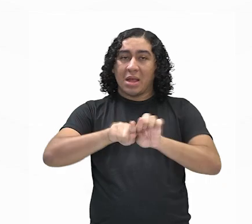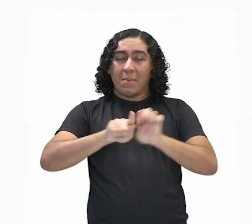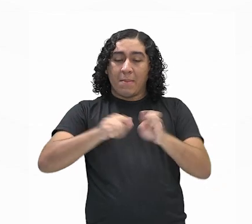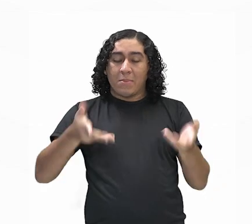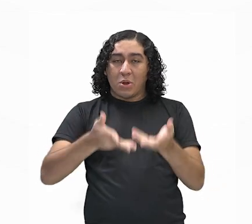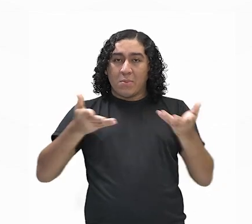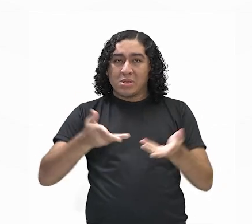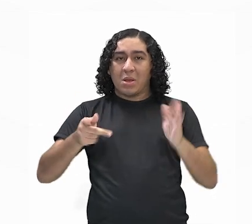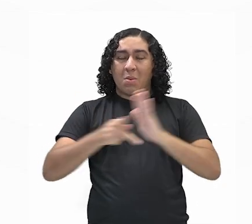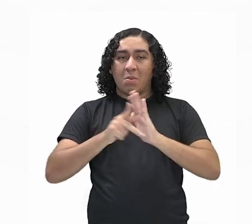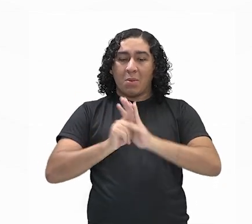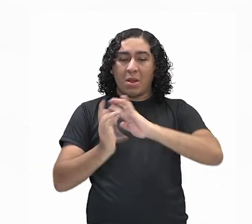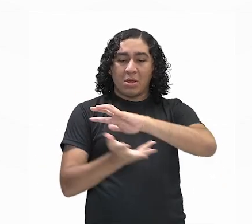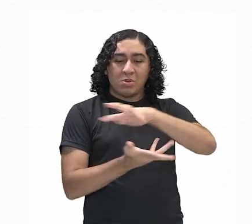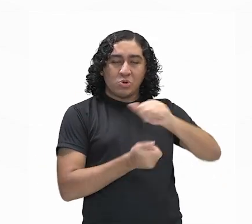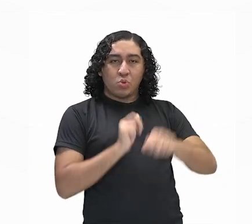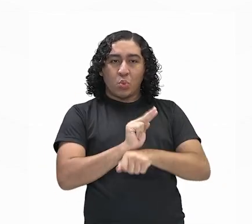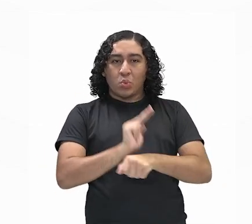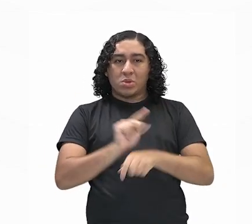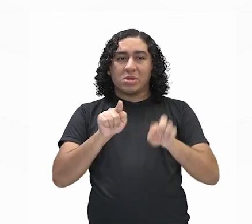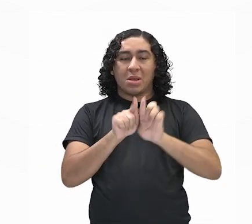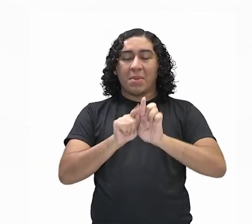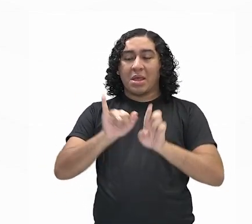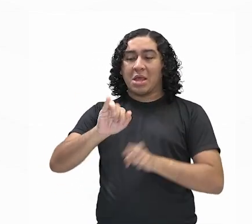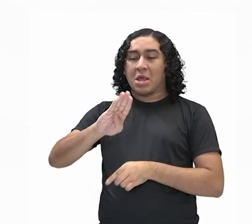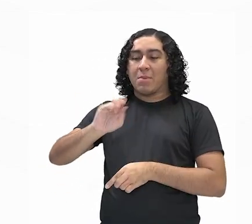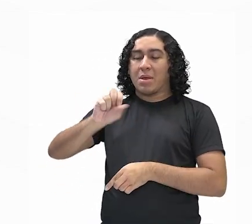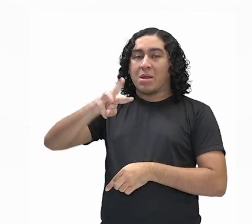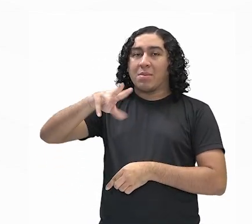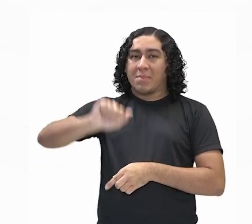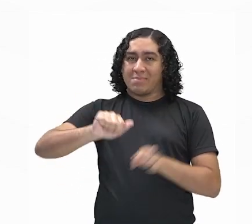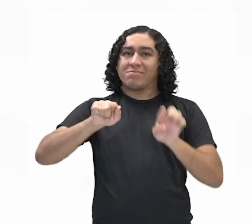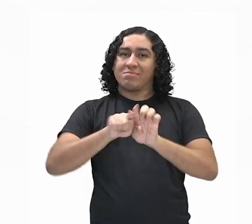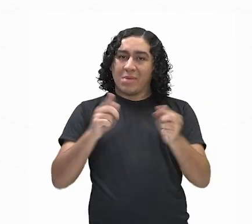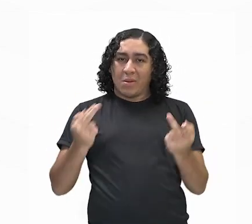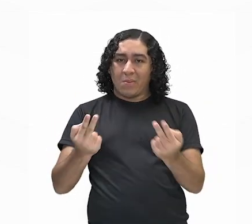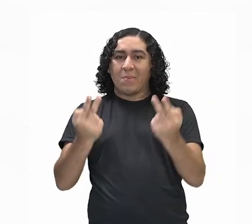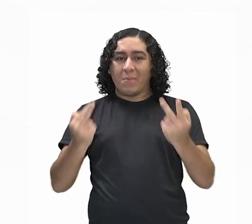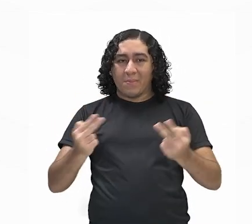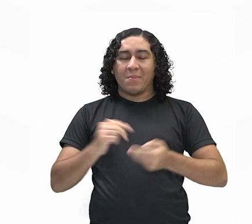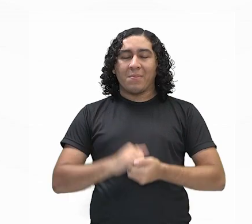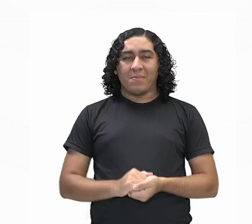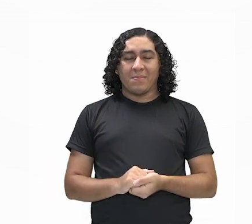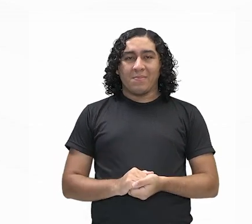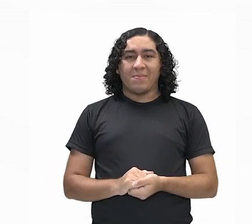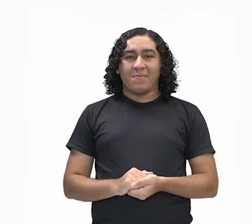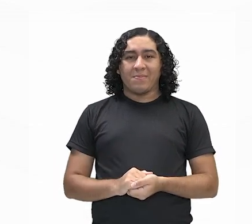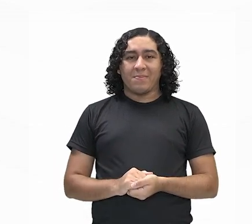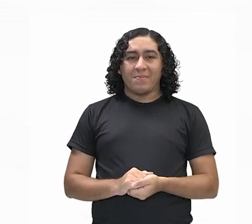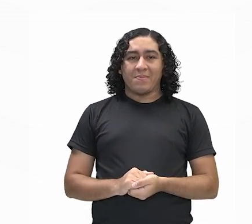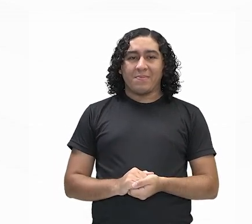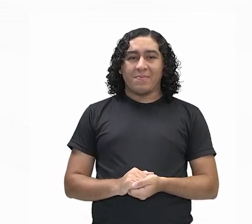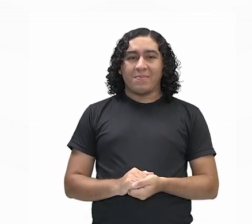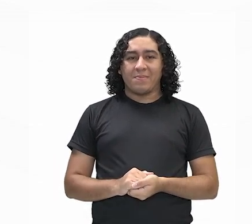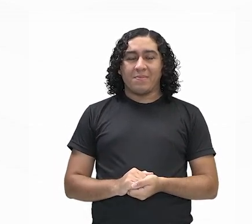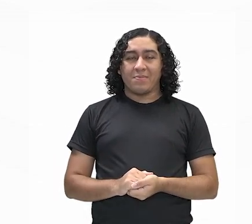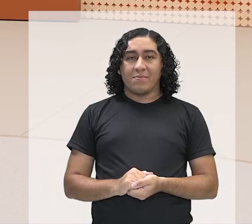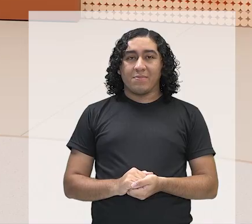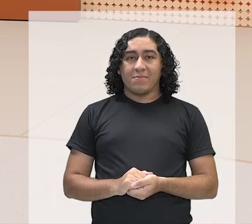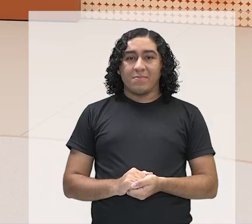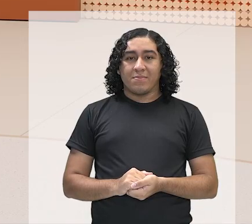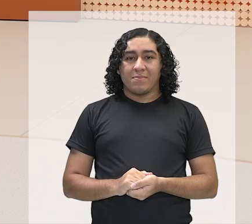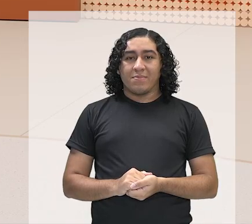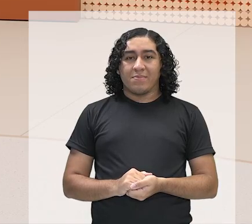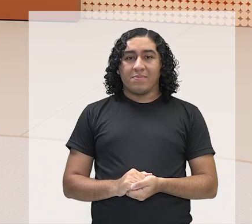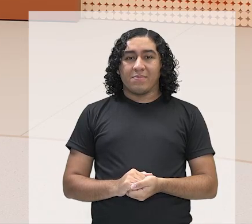desenvolvimento sustentável internacional, IBAMA e a promoção do desenvolvimento sustentável nacional.